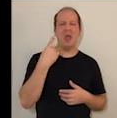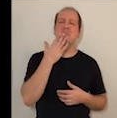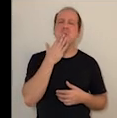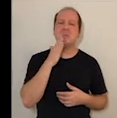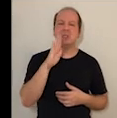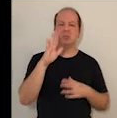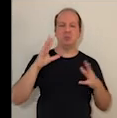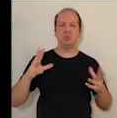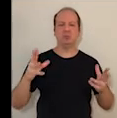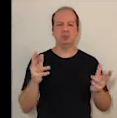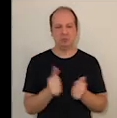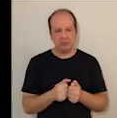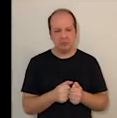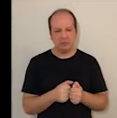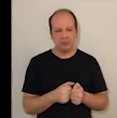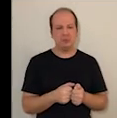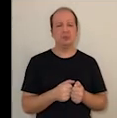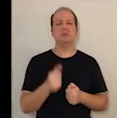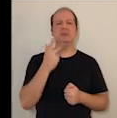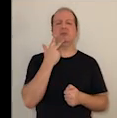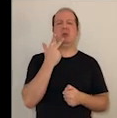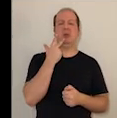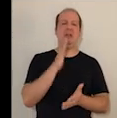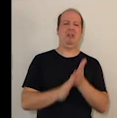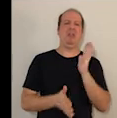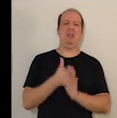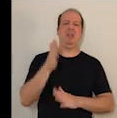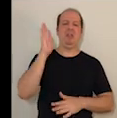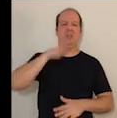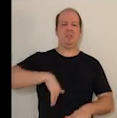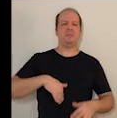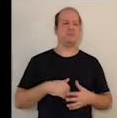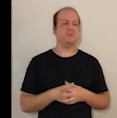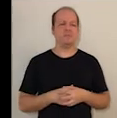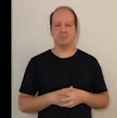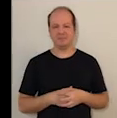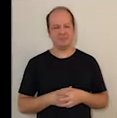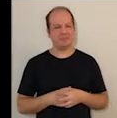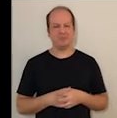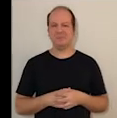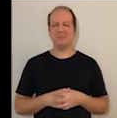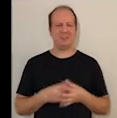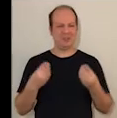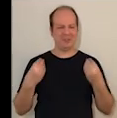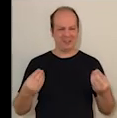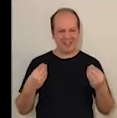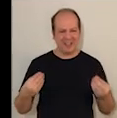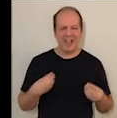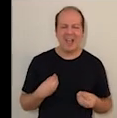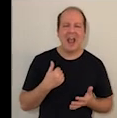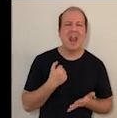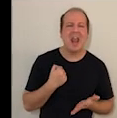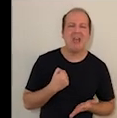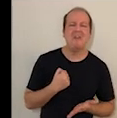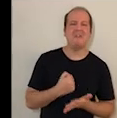Em troca me prometeu mundos e fundos, mas tudo não passou da mais deslavada mentira. Que farsante!